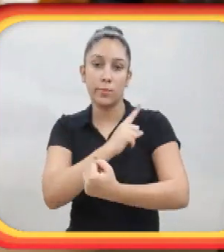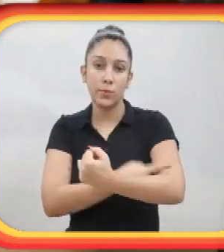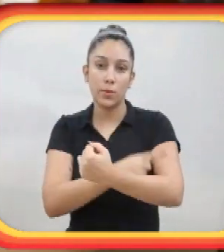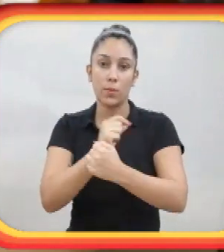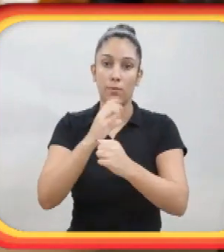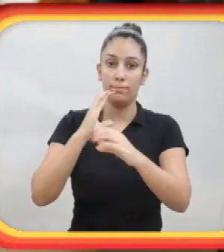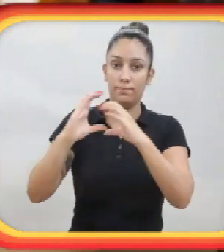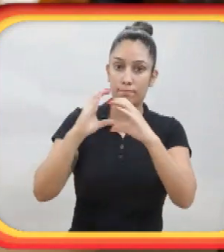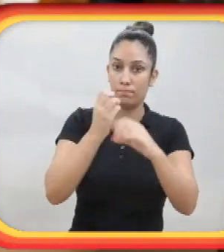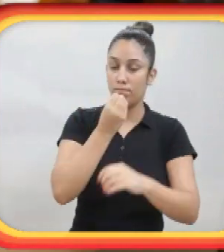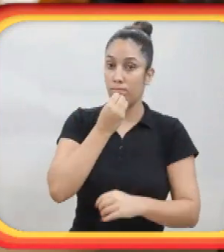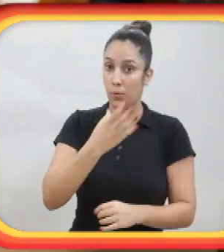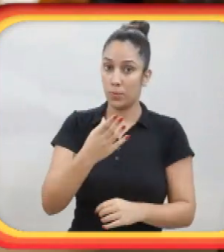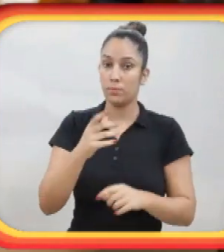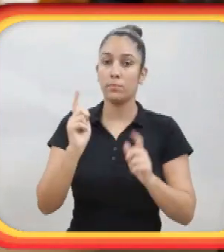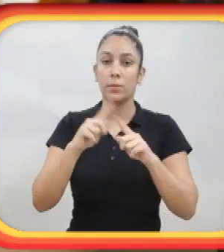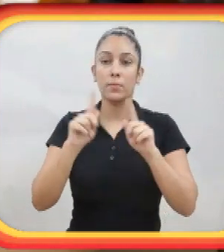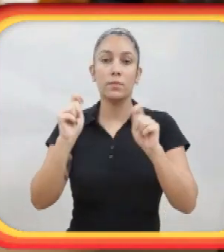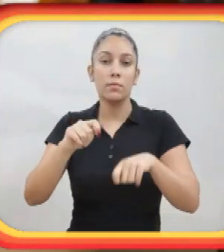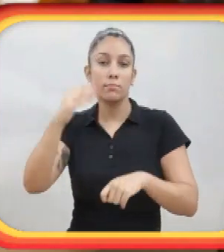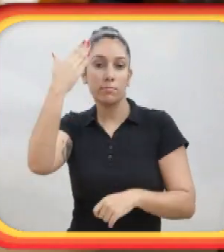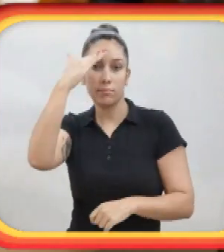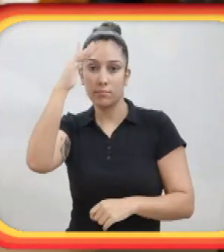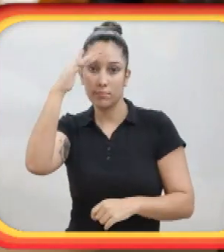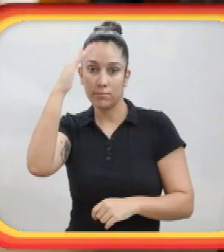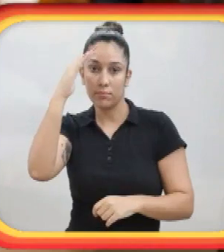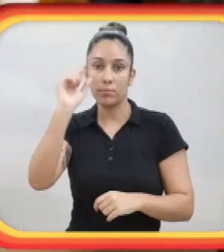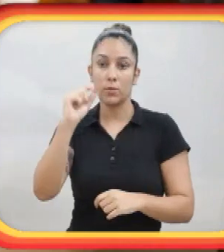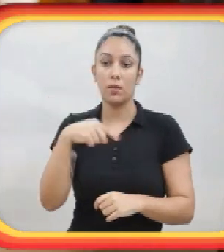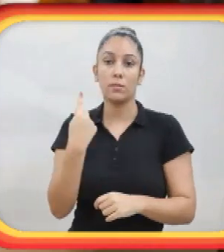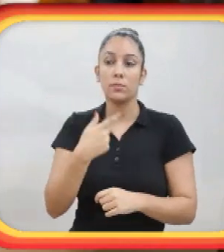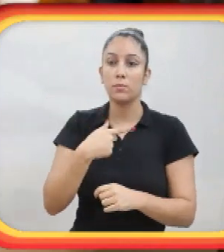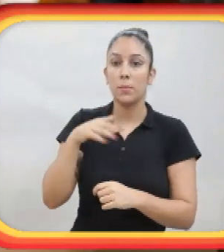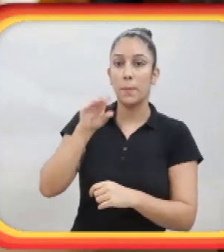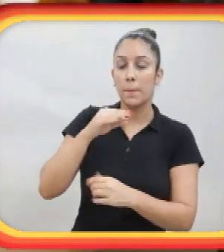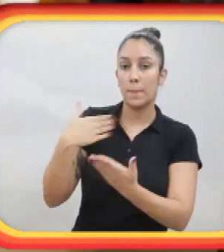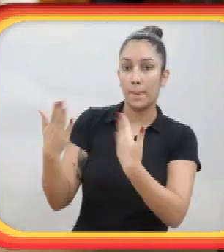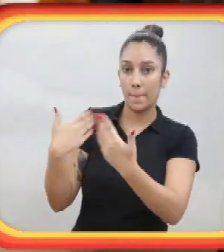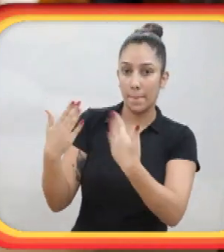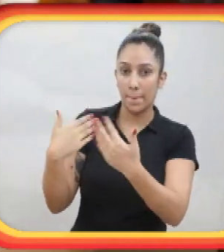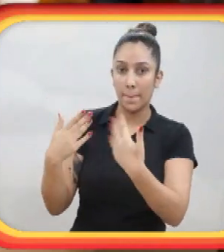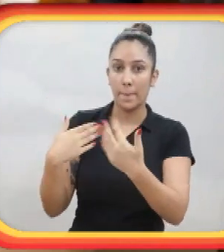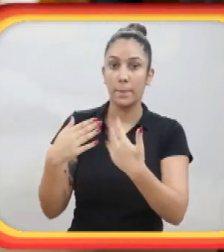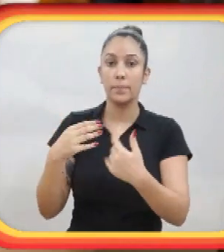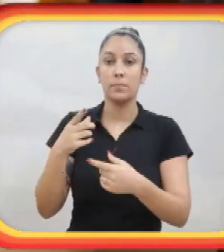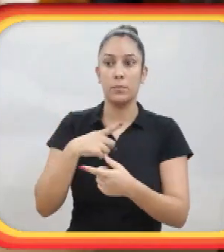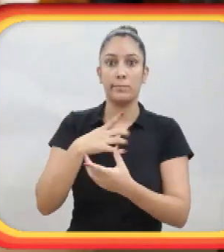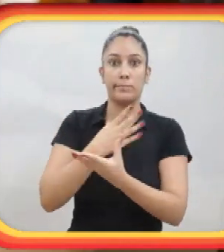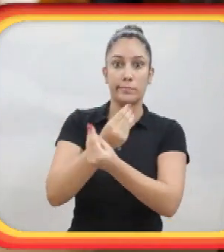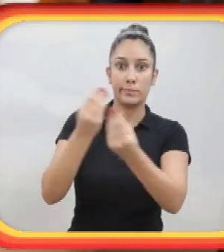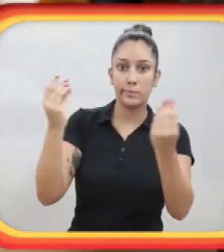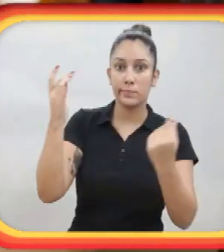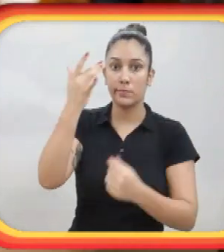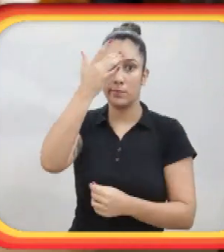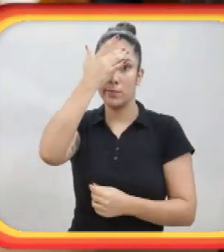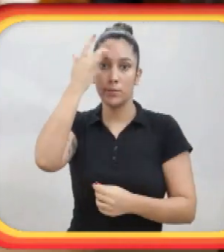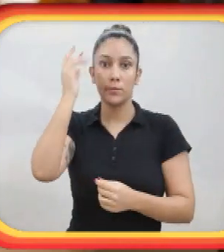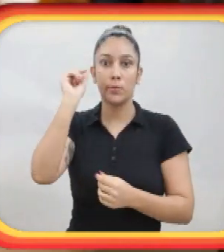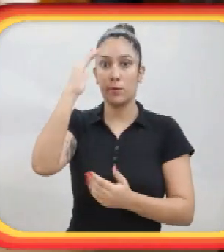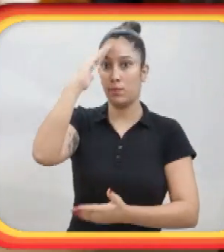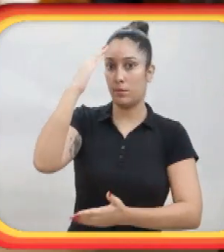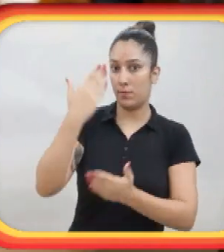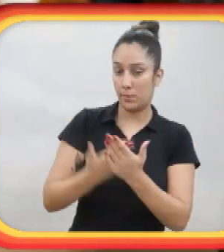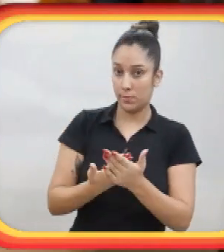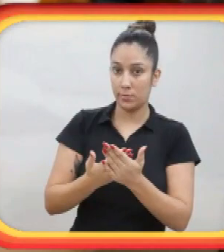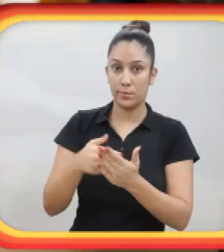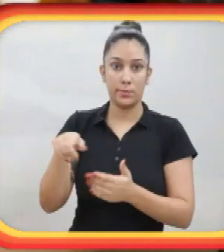não tinha fala e eu percebia que ela tinha um potencial comunicativo bom, ela compreendia o que a gente falava, só que